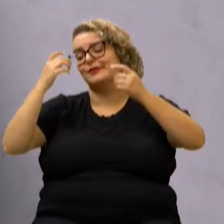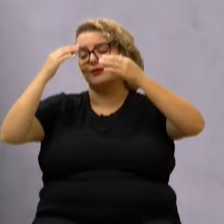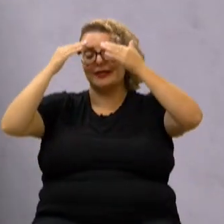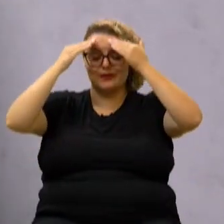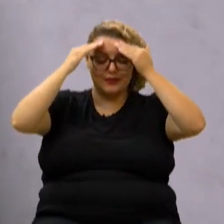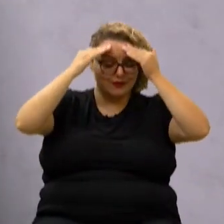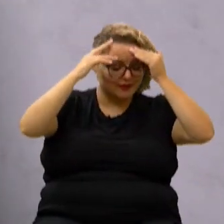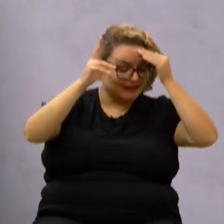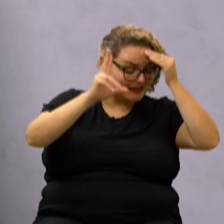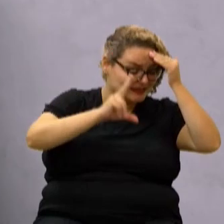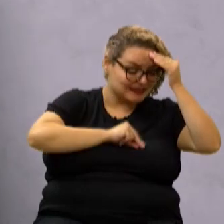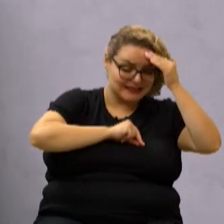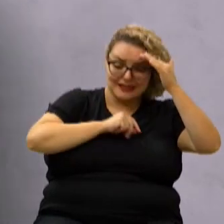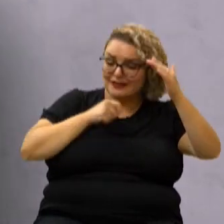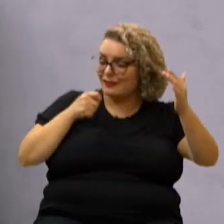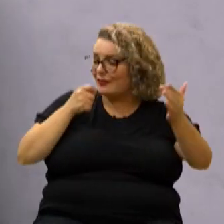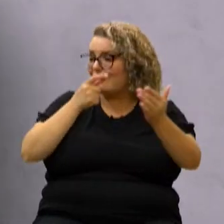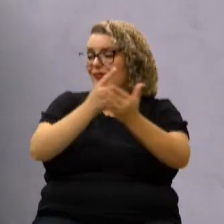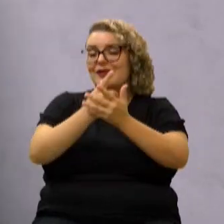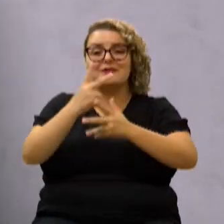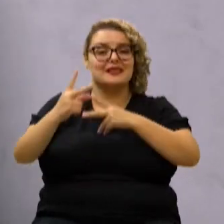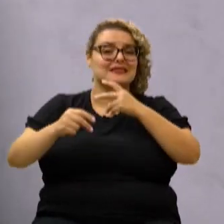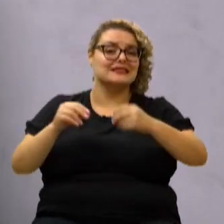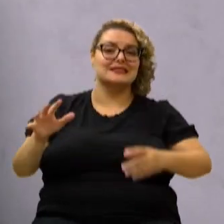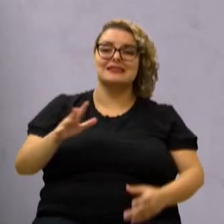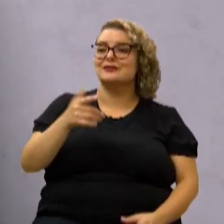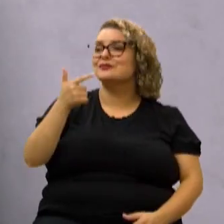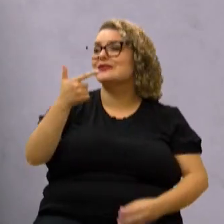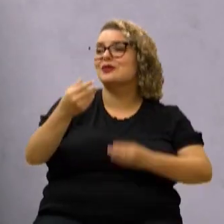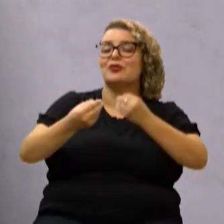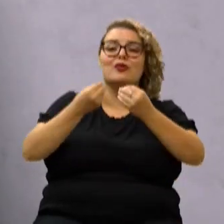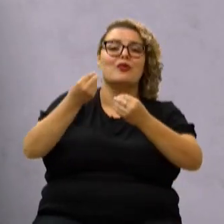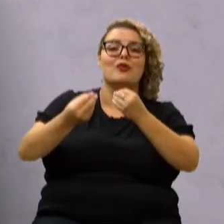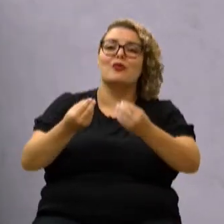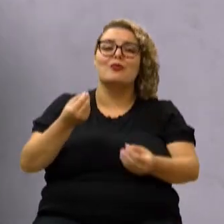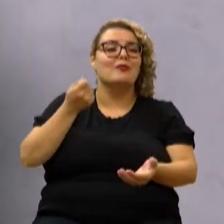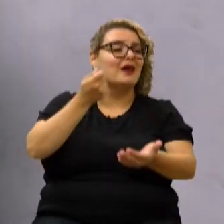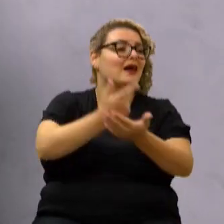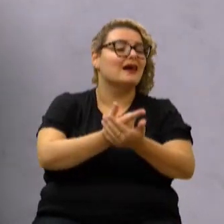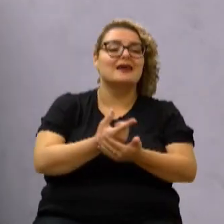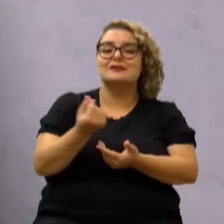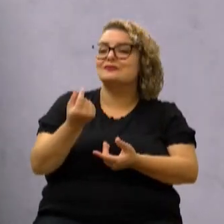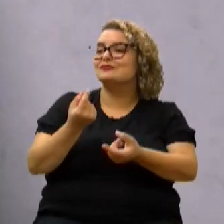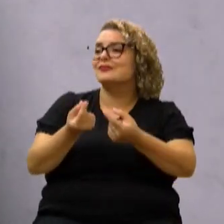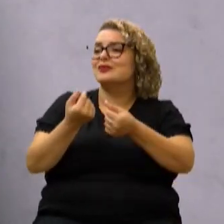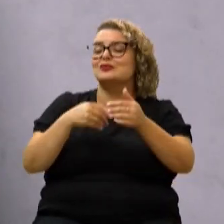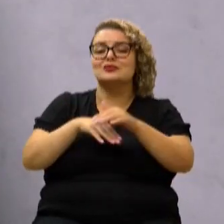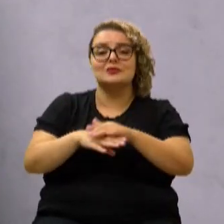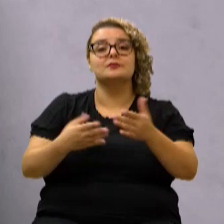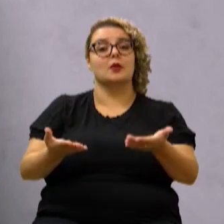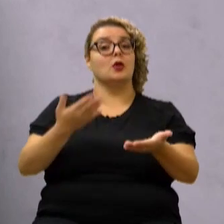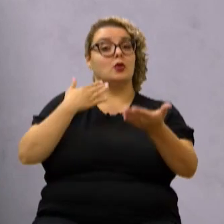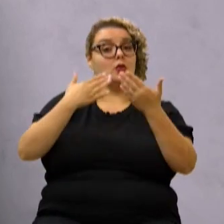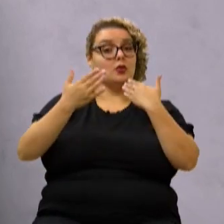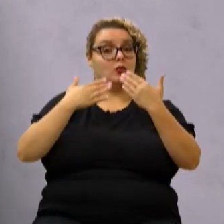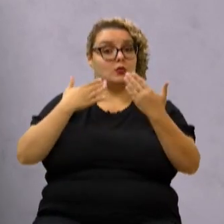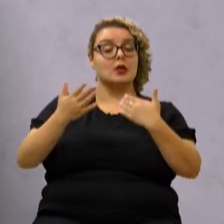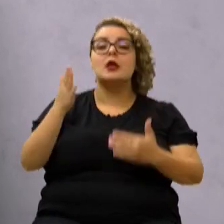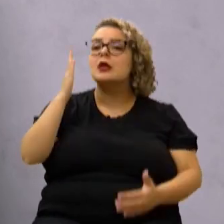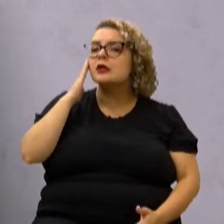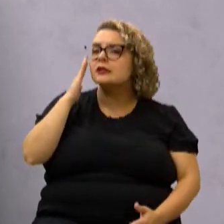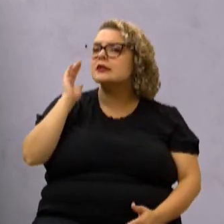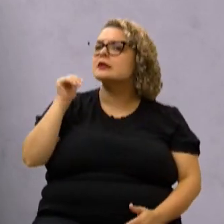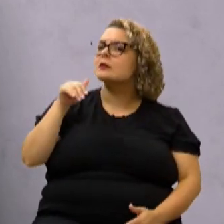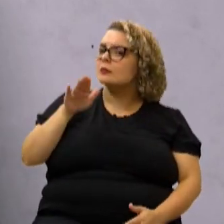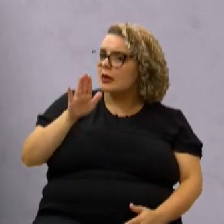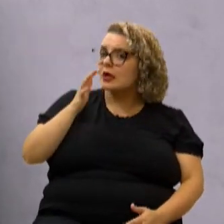ficar aquela dor de cabeça pensando: nossa senhora, comprei um presente caro, agora não tenho dinheiro, não tenho uma reservinha. E para a gente